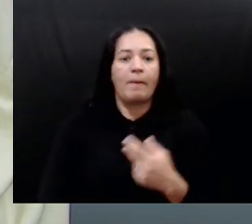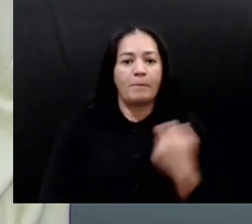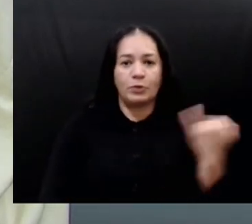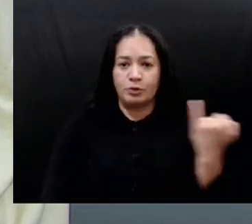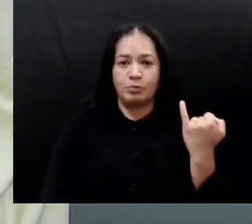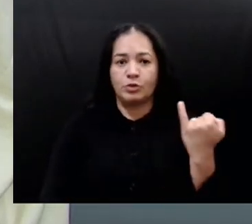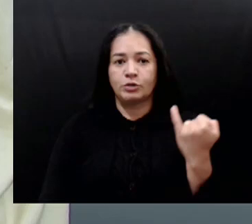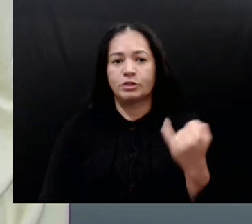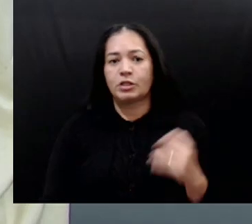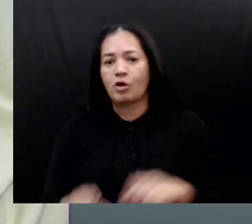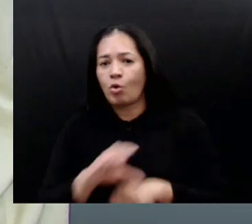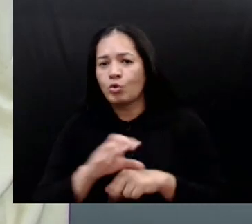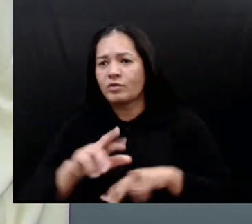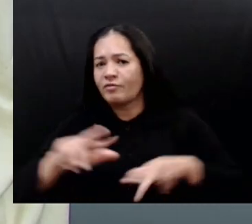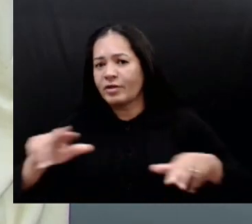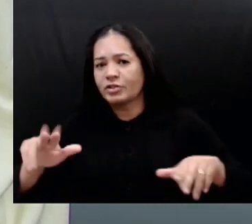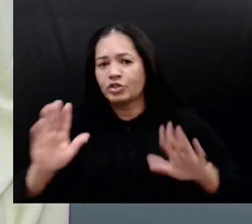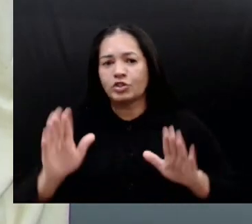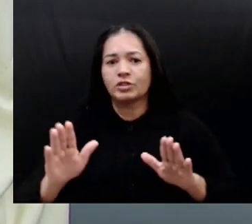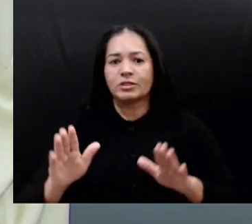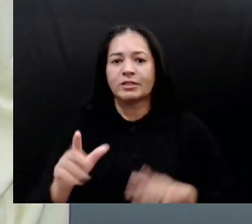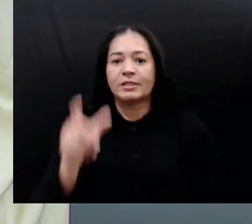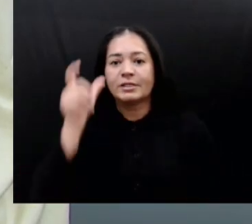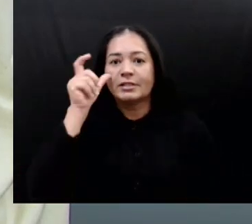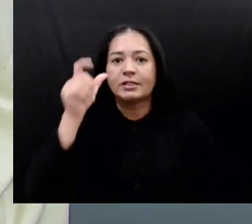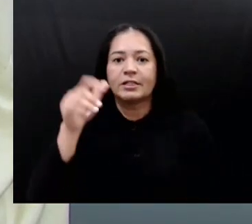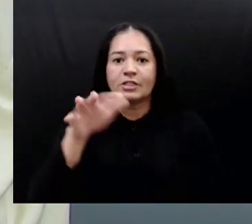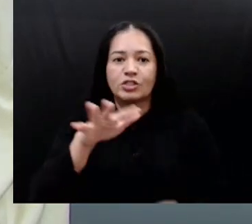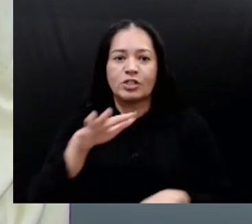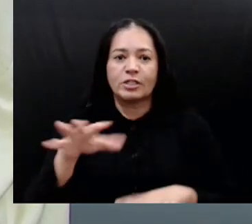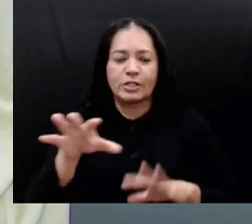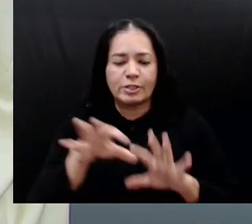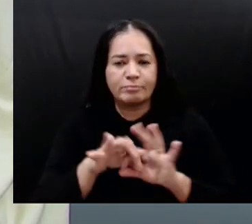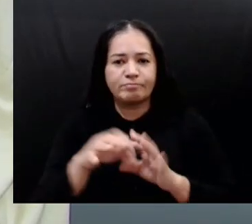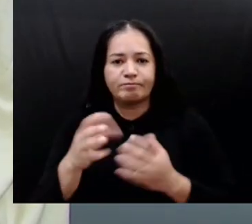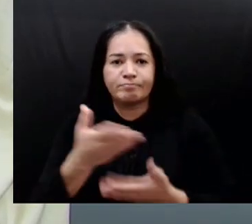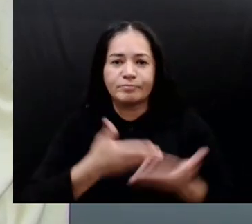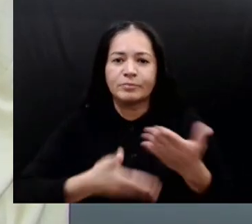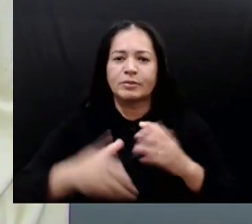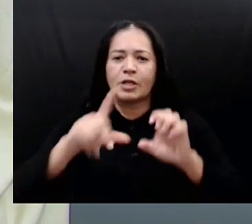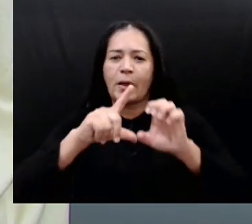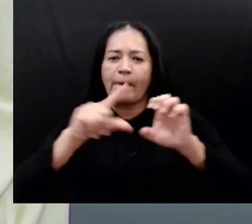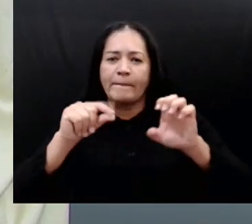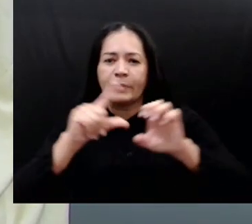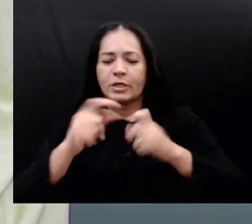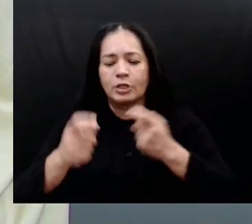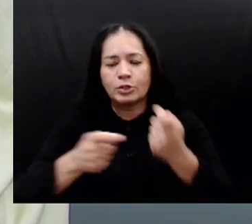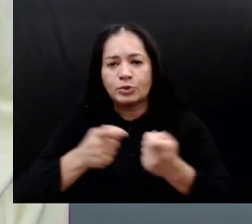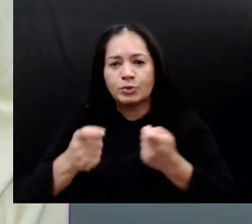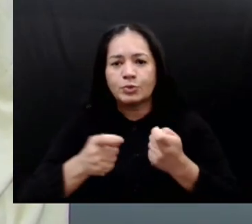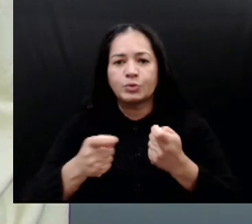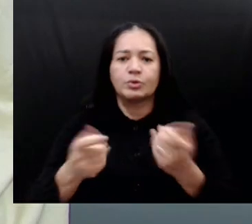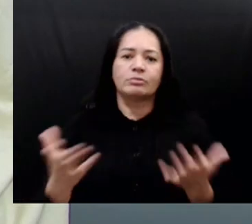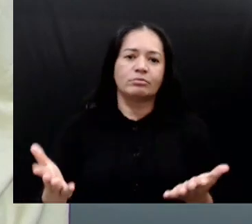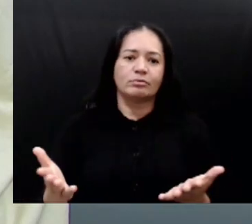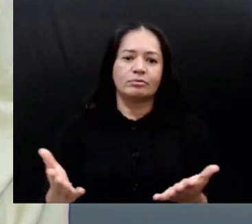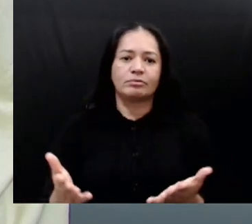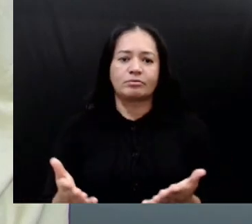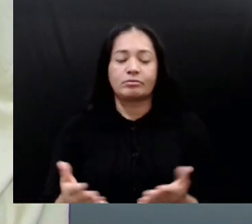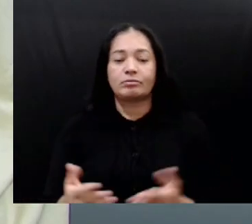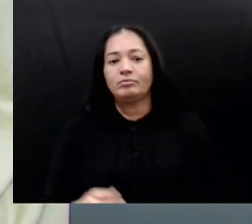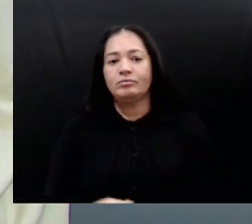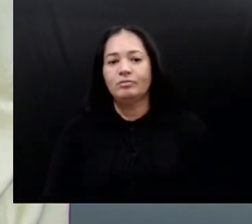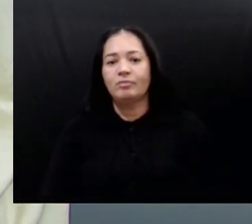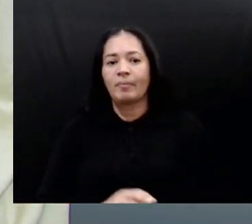várias áreas, muitas vezes tem interesse por áreas que envolvem mais empreendedorismo, gestão, gerência, né? Então não há nenhum impeditivo